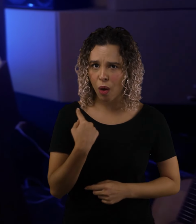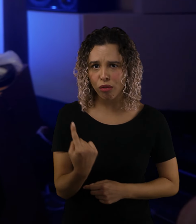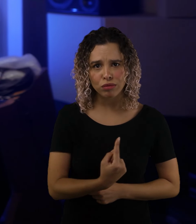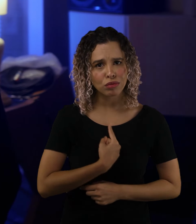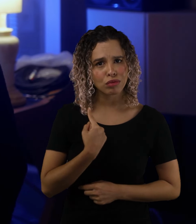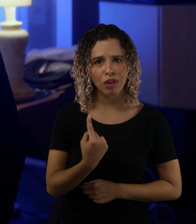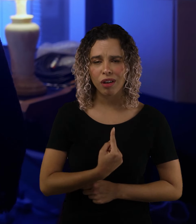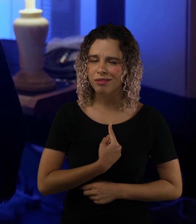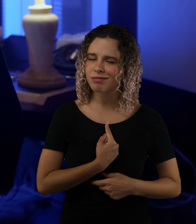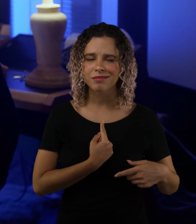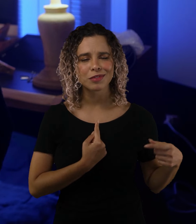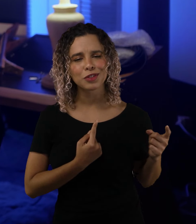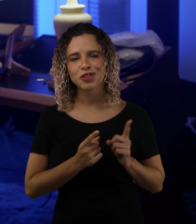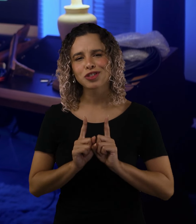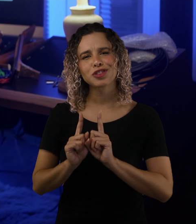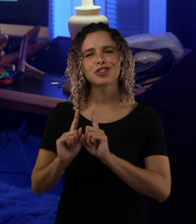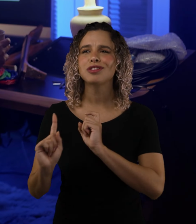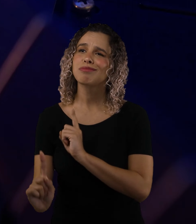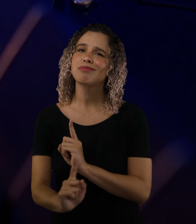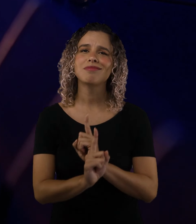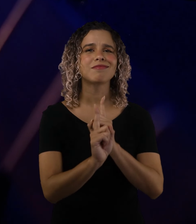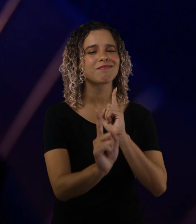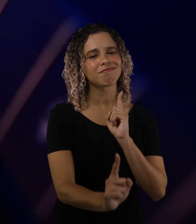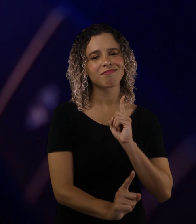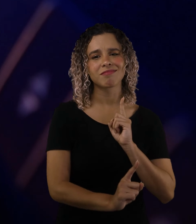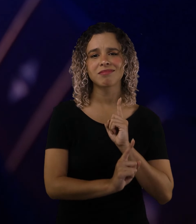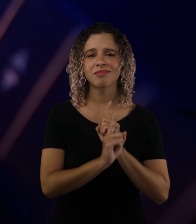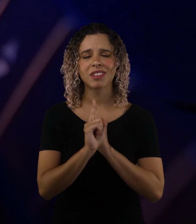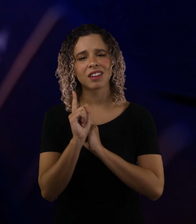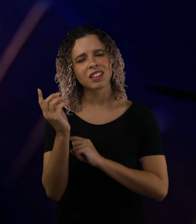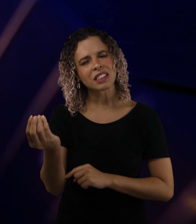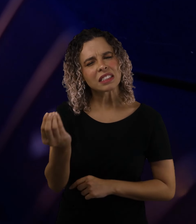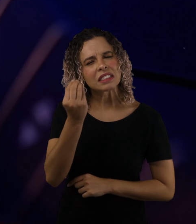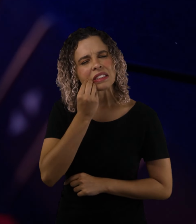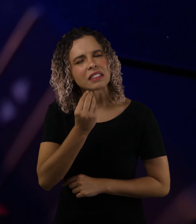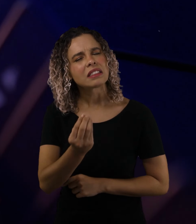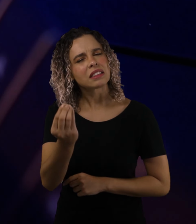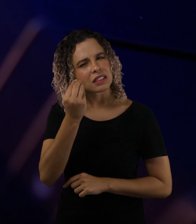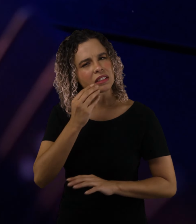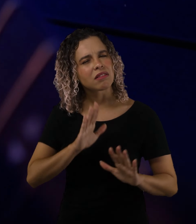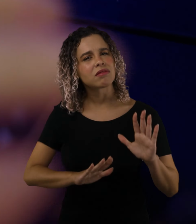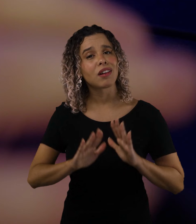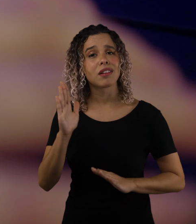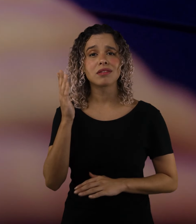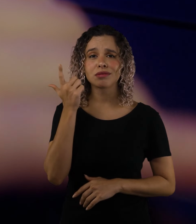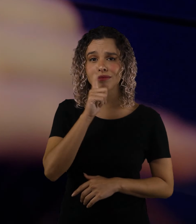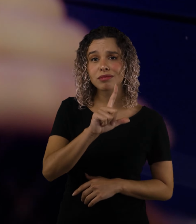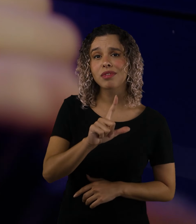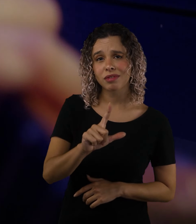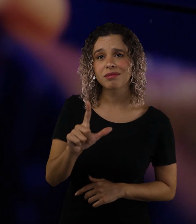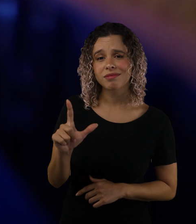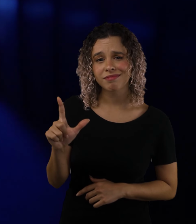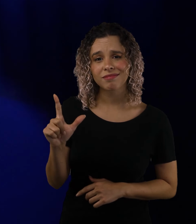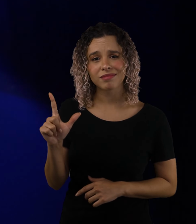by myself. Entro no estúdio. Try and sometimes you succeed. Mexo em peças soltas